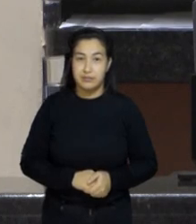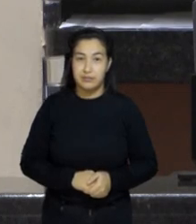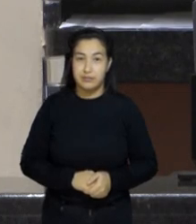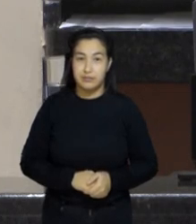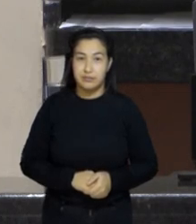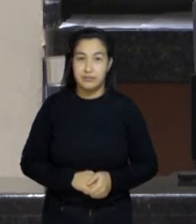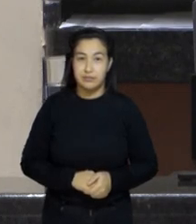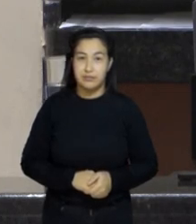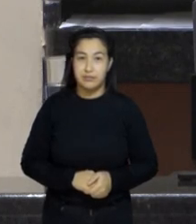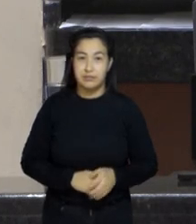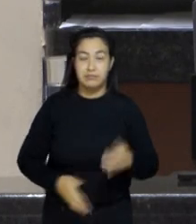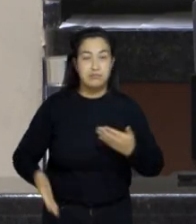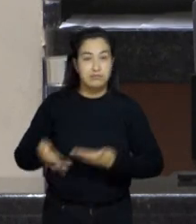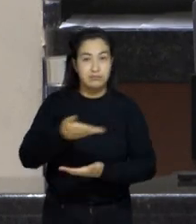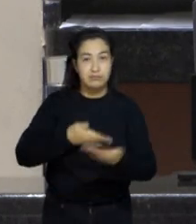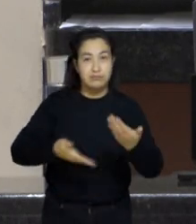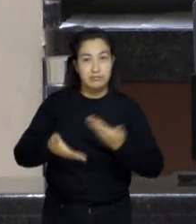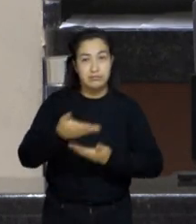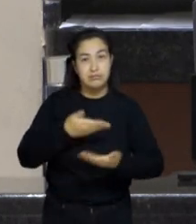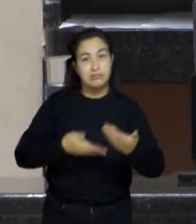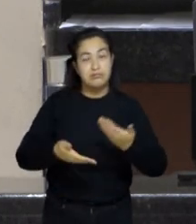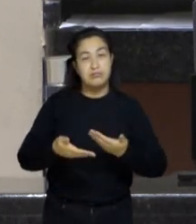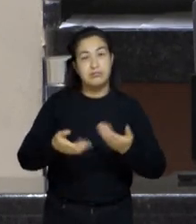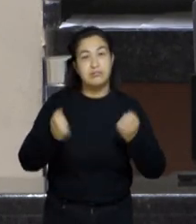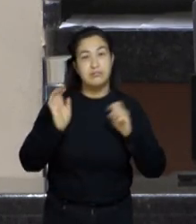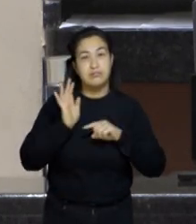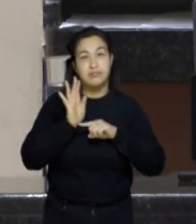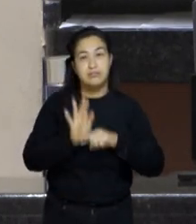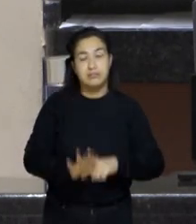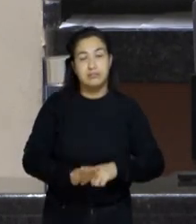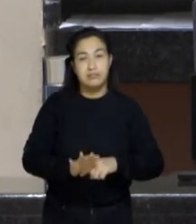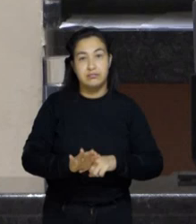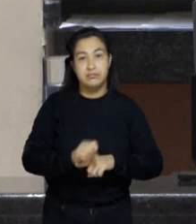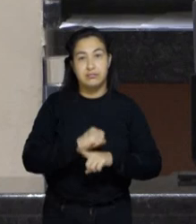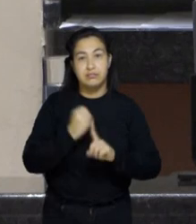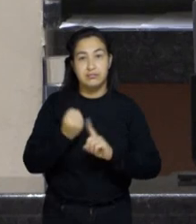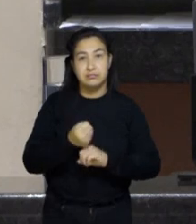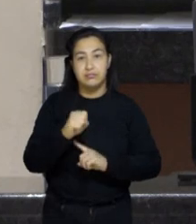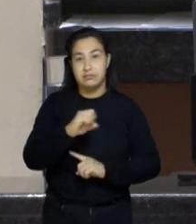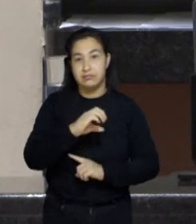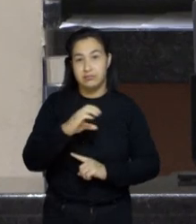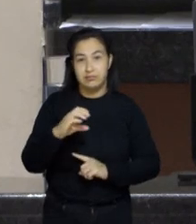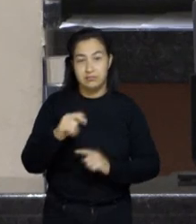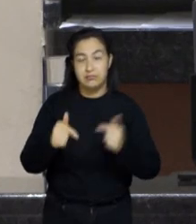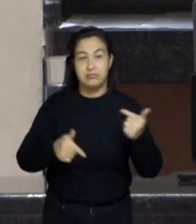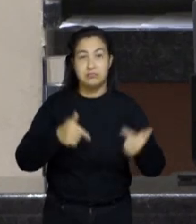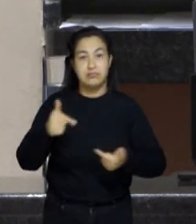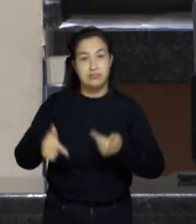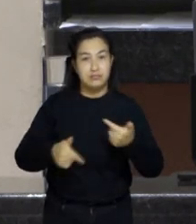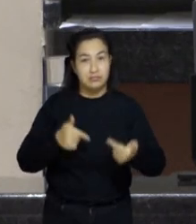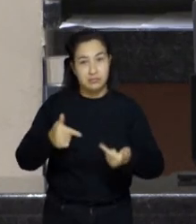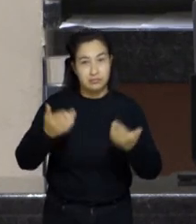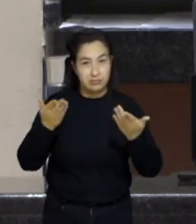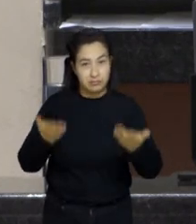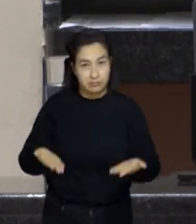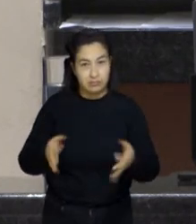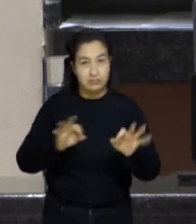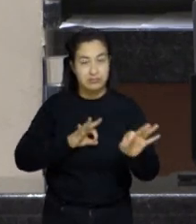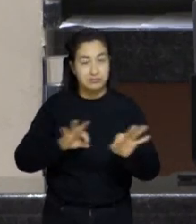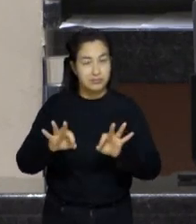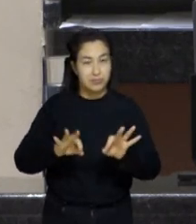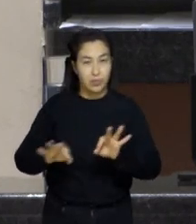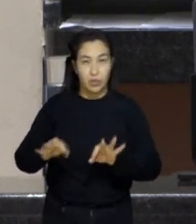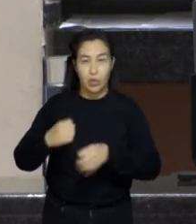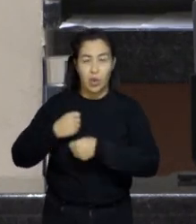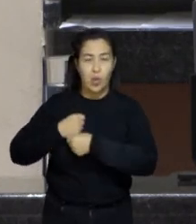socializando a sociedade catarinense, todo esse trabalho que vocês vêm